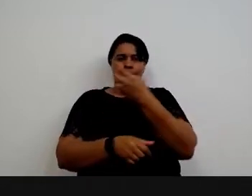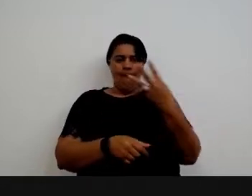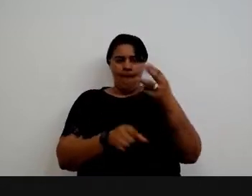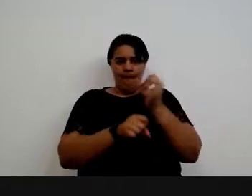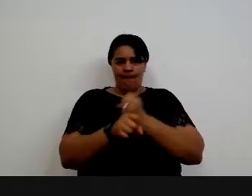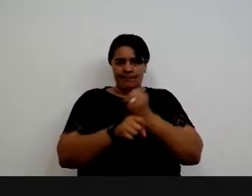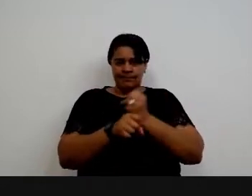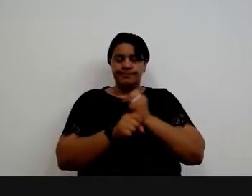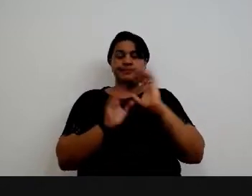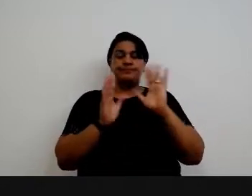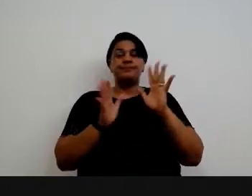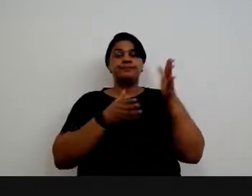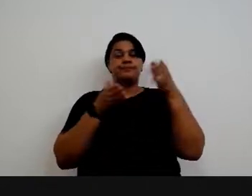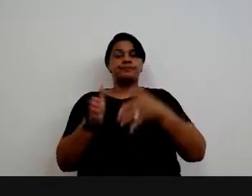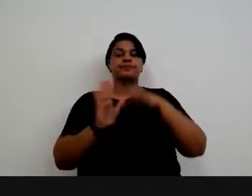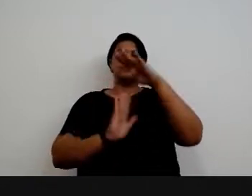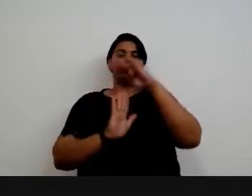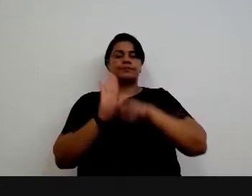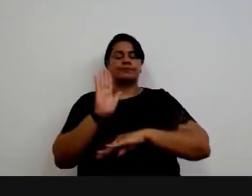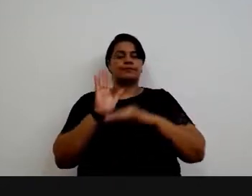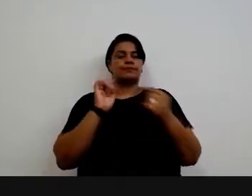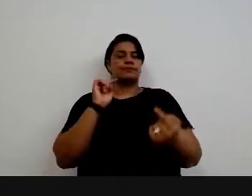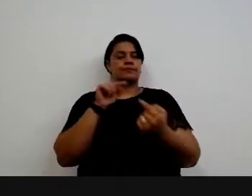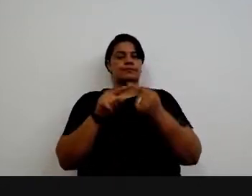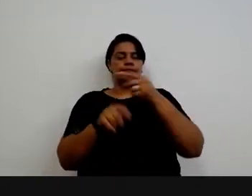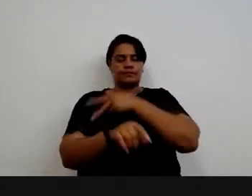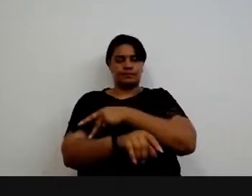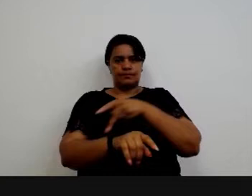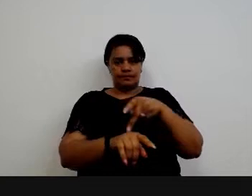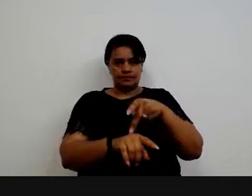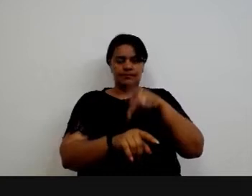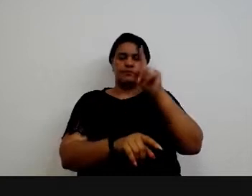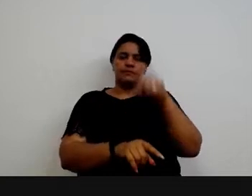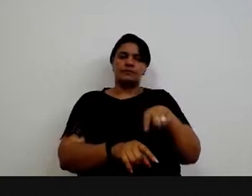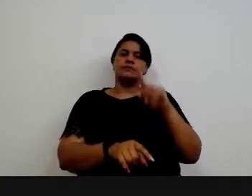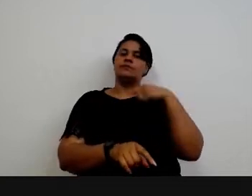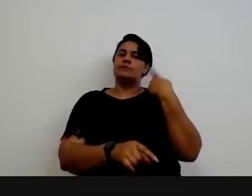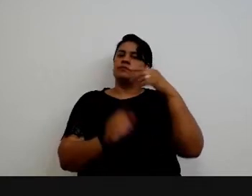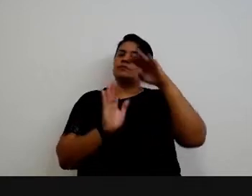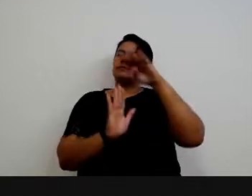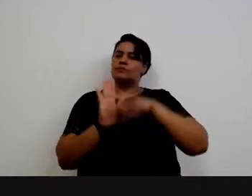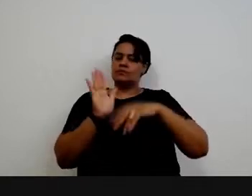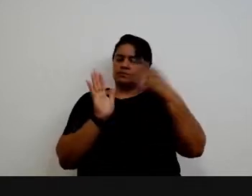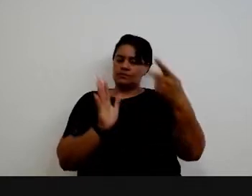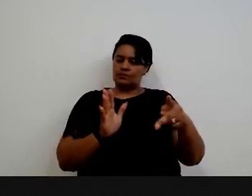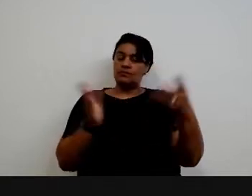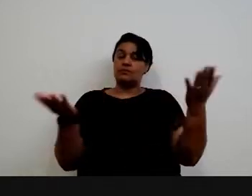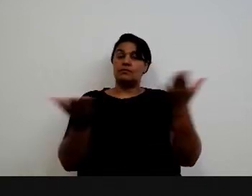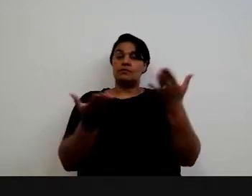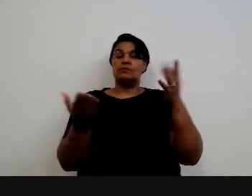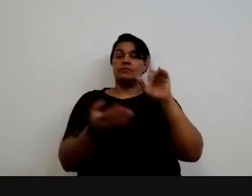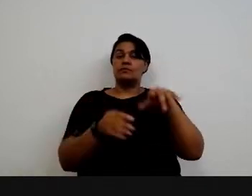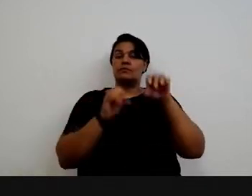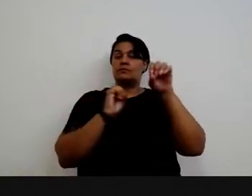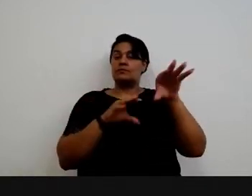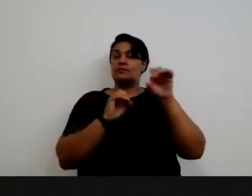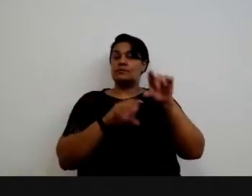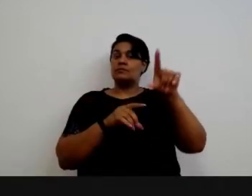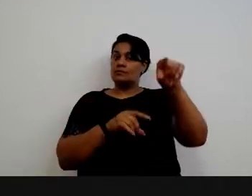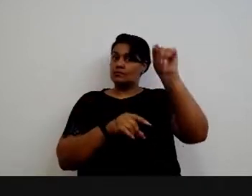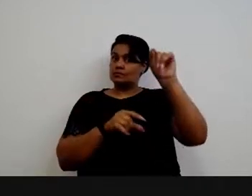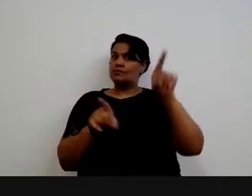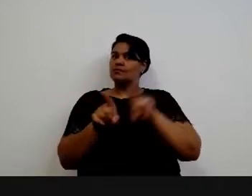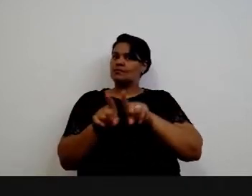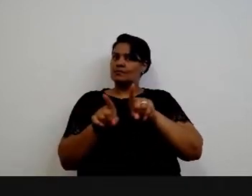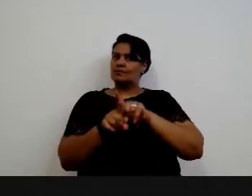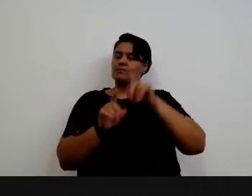programa Missão Pedagógica e no Parlamento, que é o nosso programa aqui, e atualmente é educadora selecionada